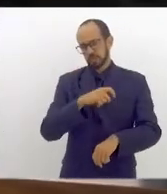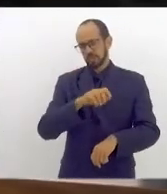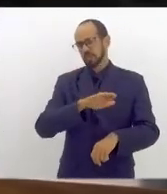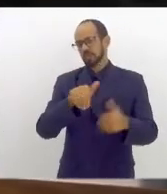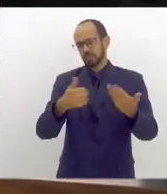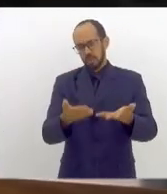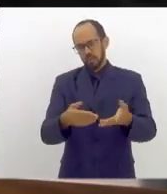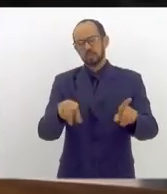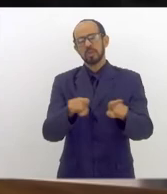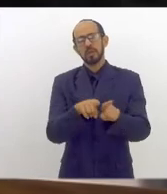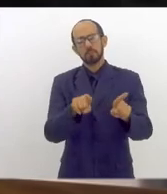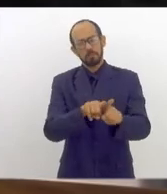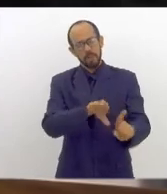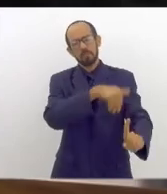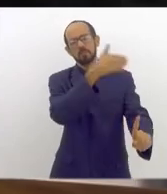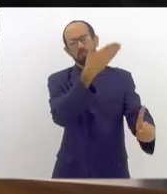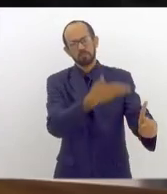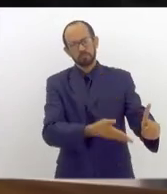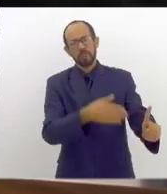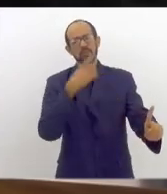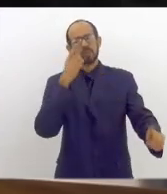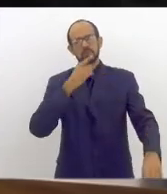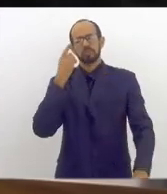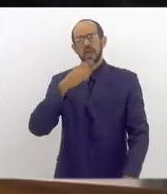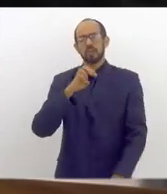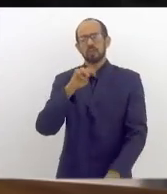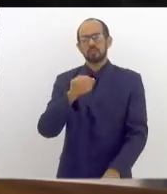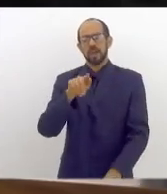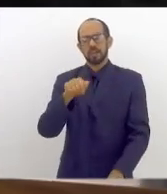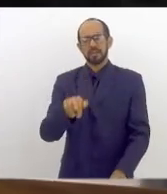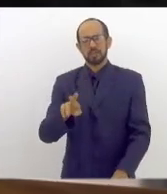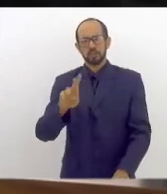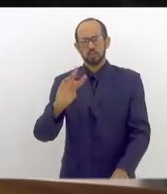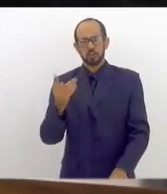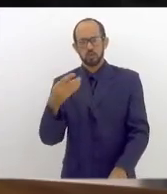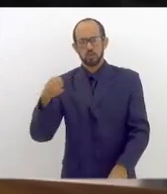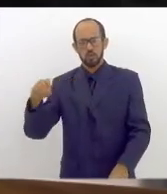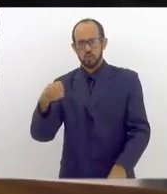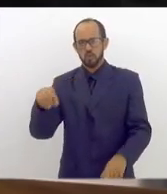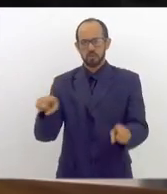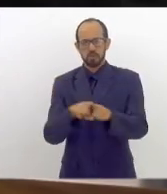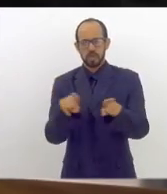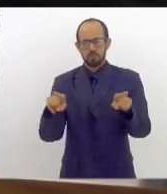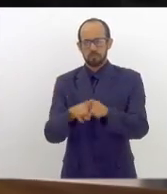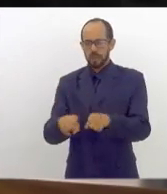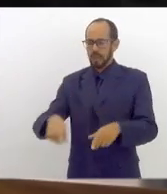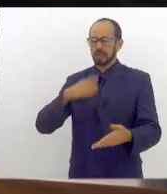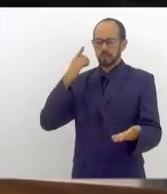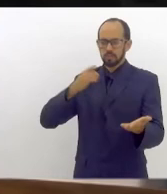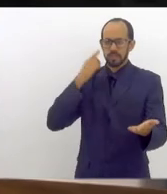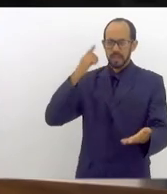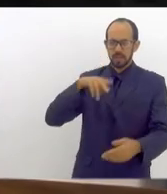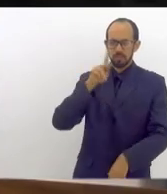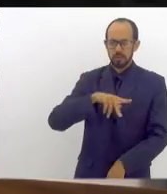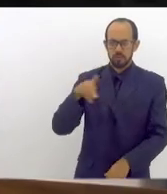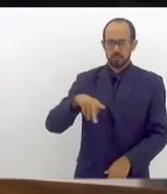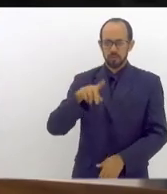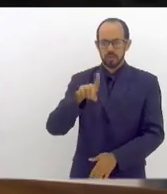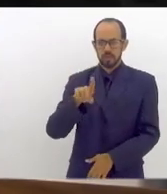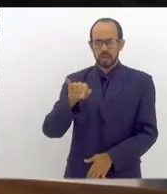mina sinceras homenagem ao deputado Wagner e também não poderia deixar de mencionado deputada professora Daniela